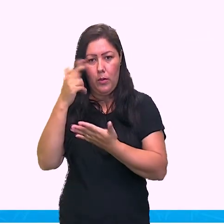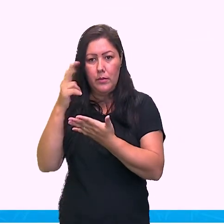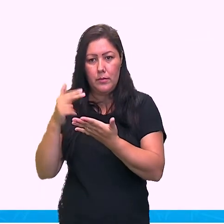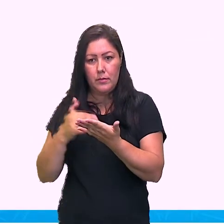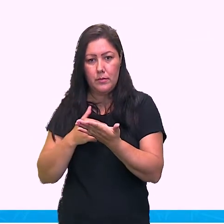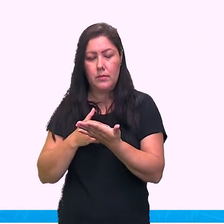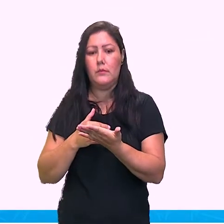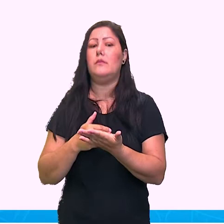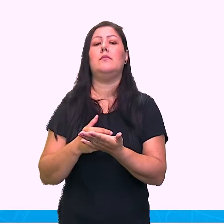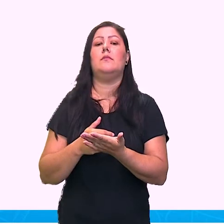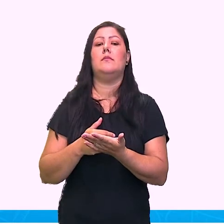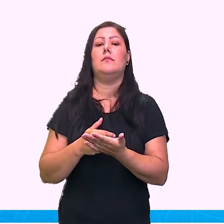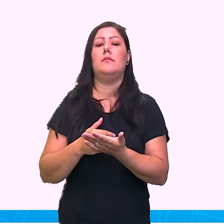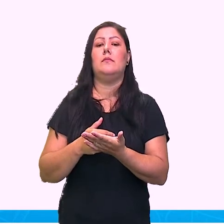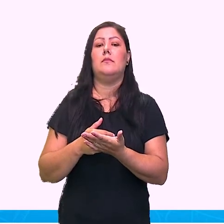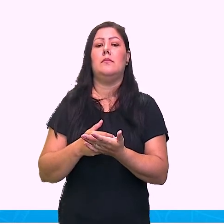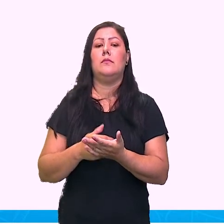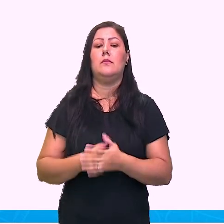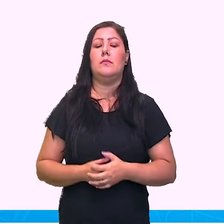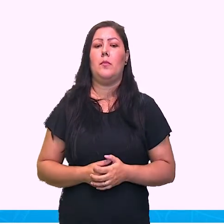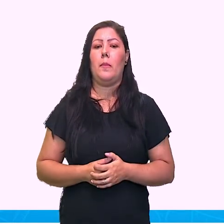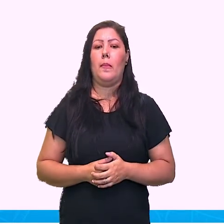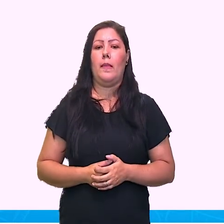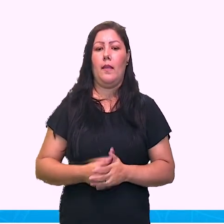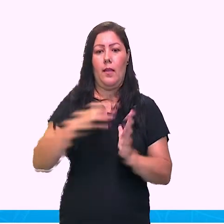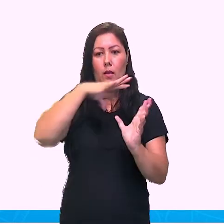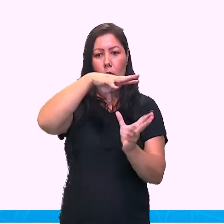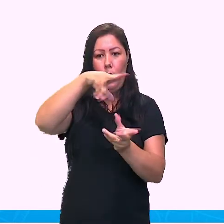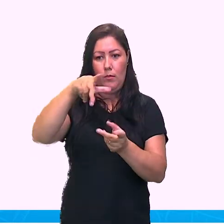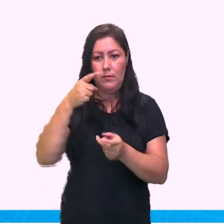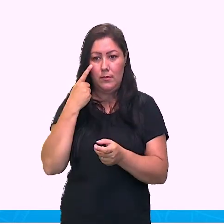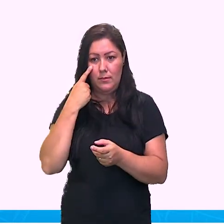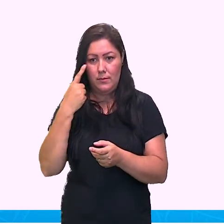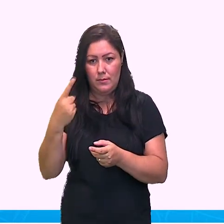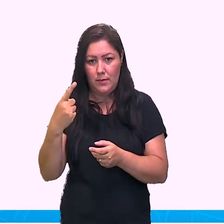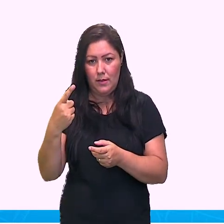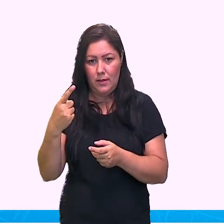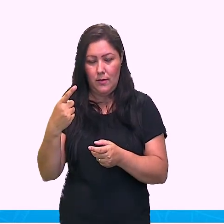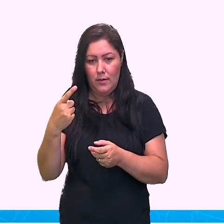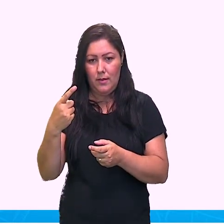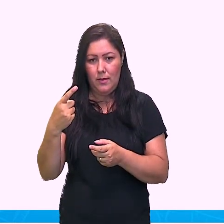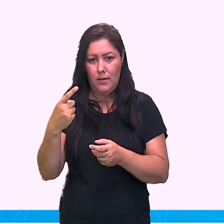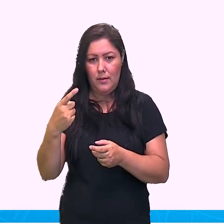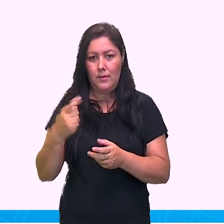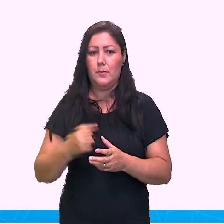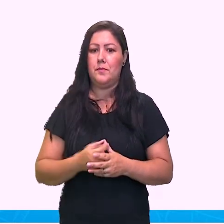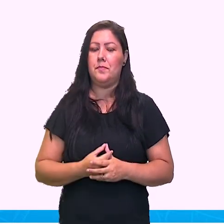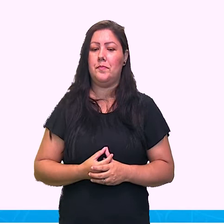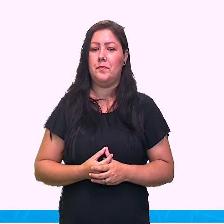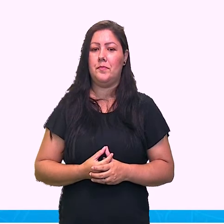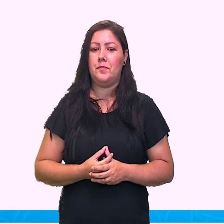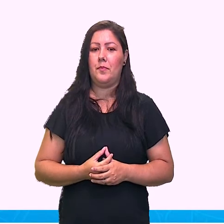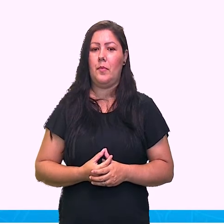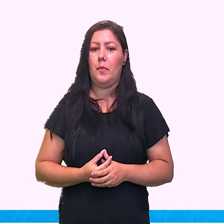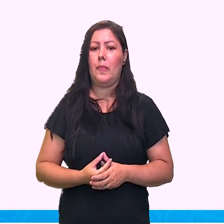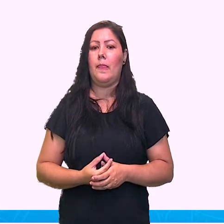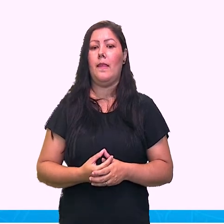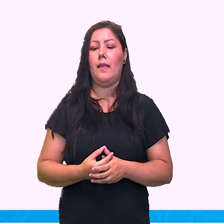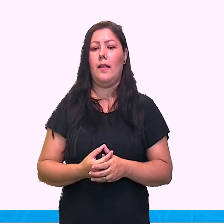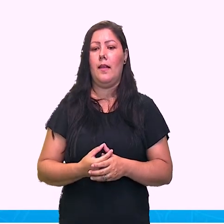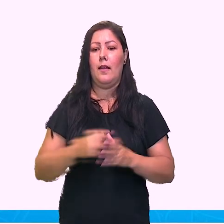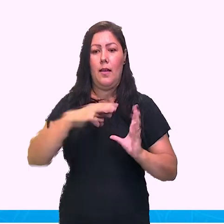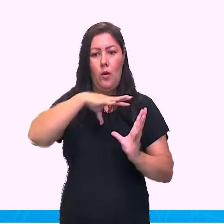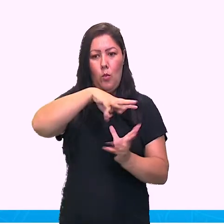Paralelo, o Equador. Quando eu olho aqui, eu tenho o